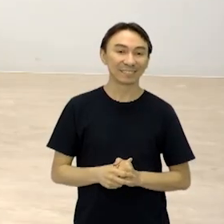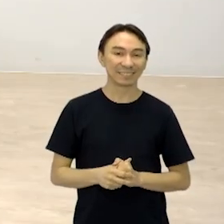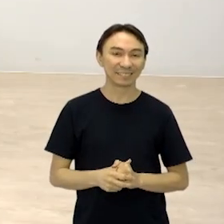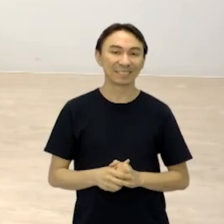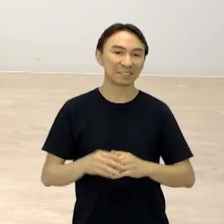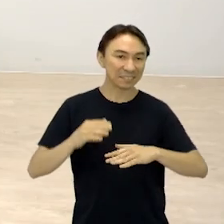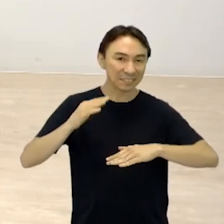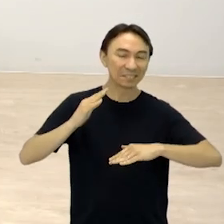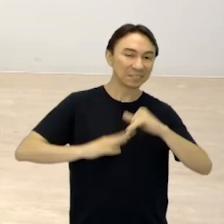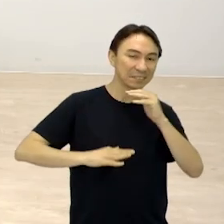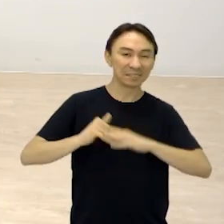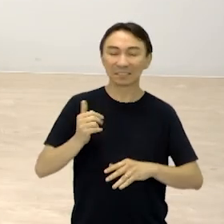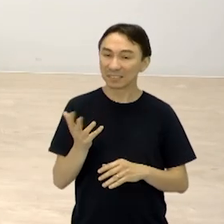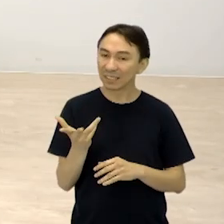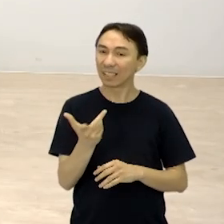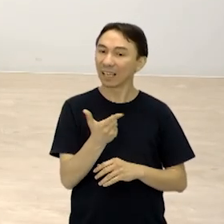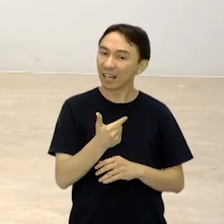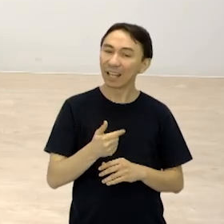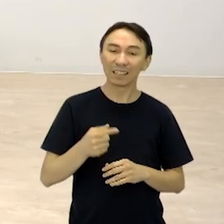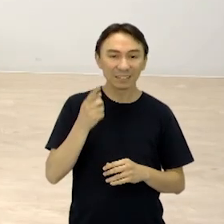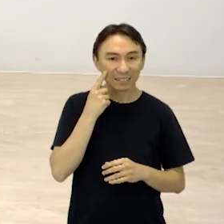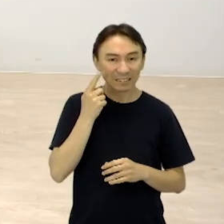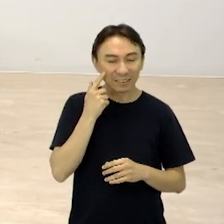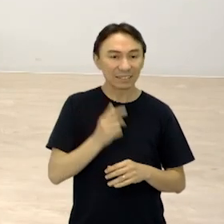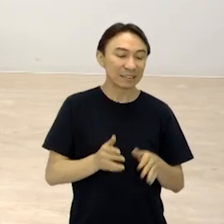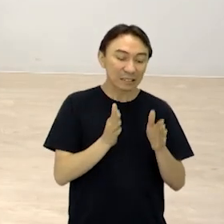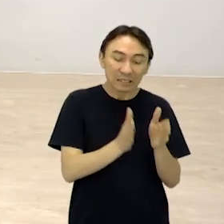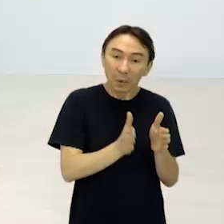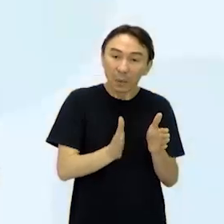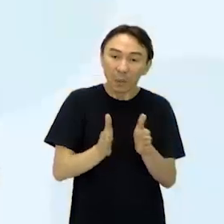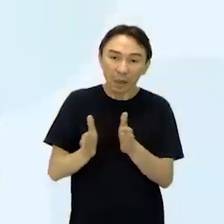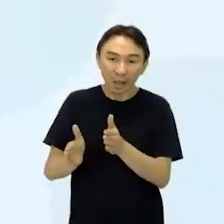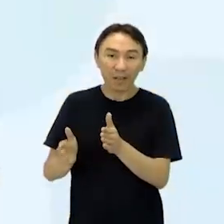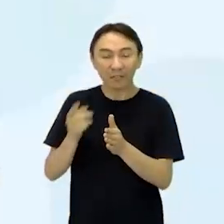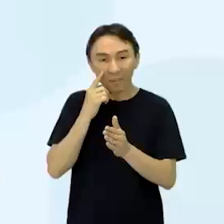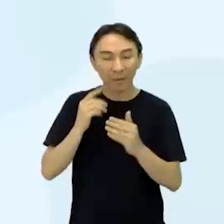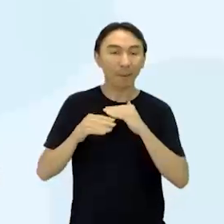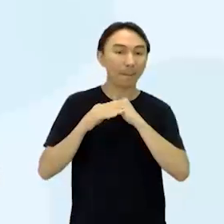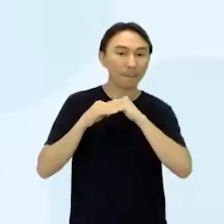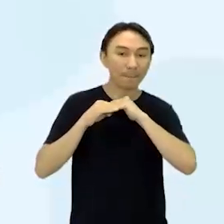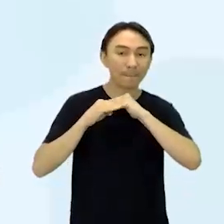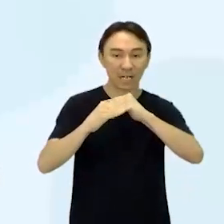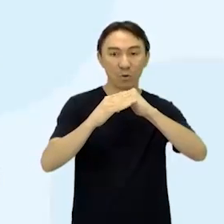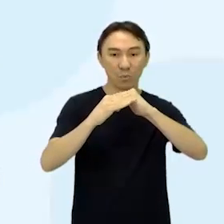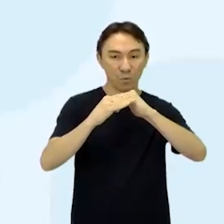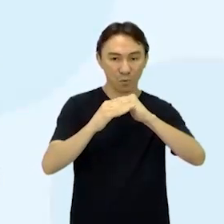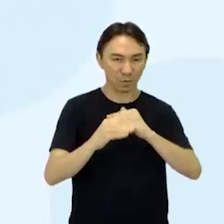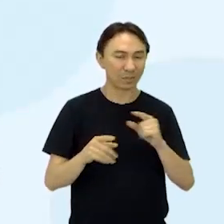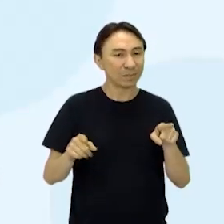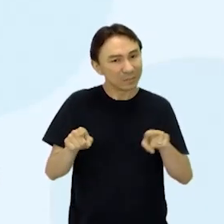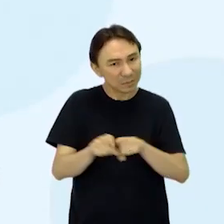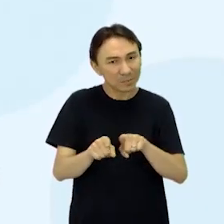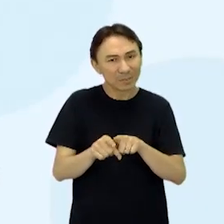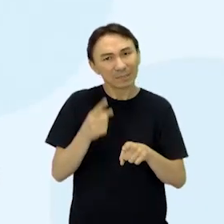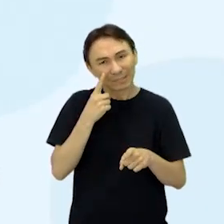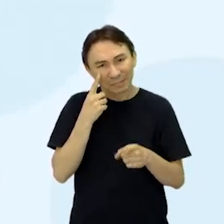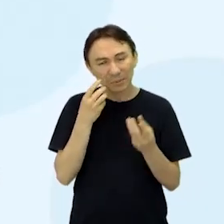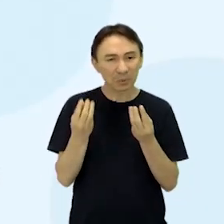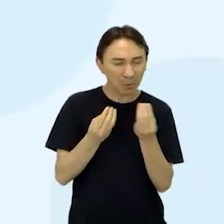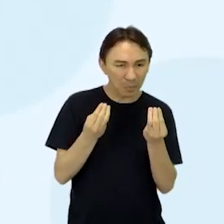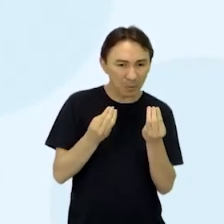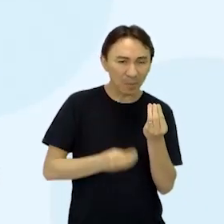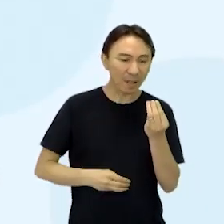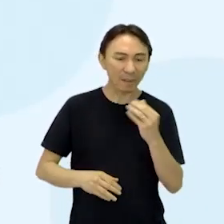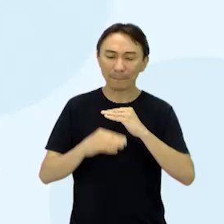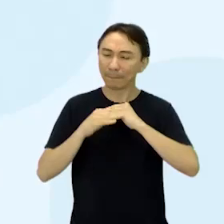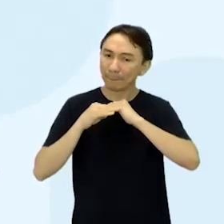encontrar regularidades de sequências e também tentar fazer um fluxograma para explicar como essas regularidades